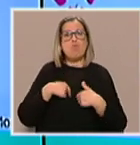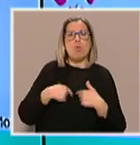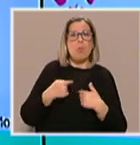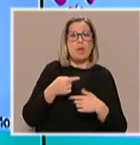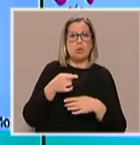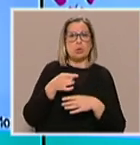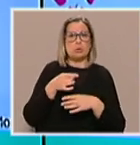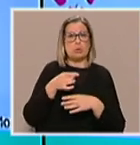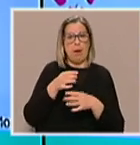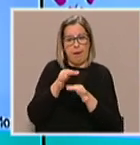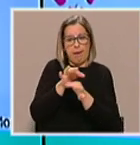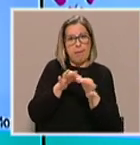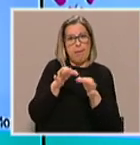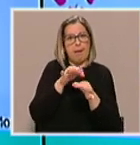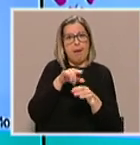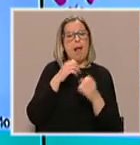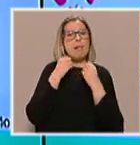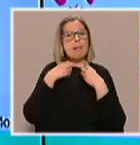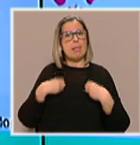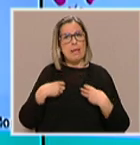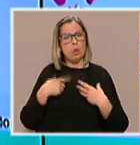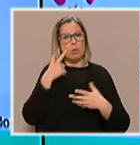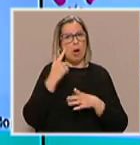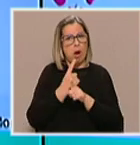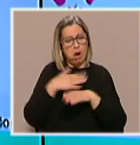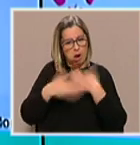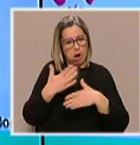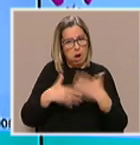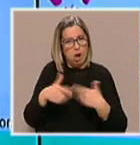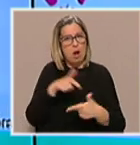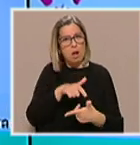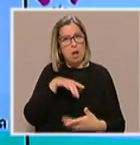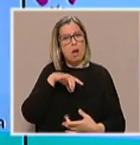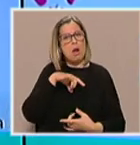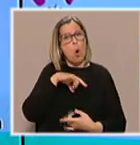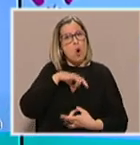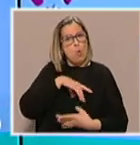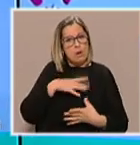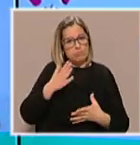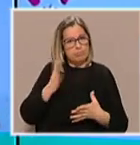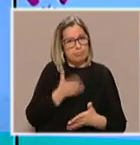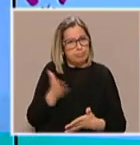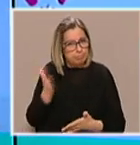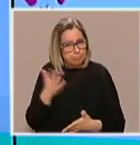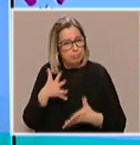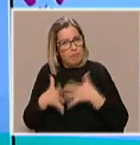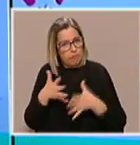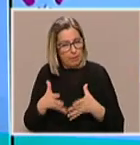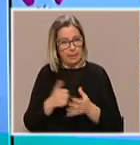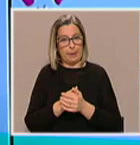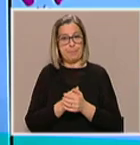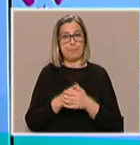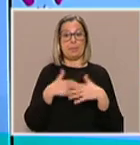hormonas, a hipófise é denominada de glândula mestra. Então verificamos que, a nível da hipófise, temos